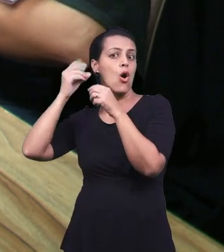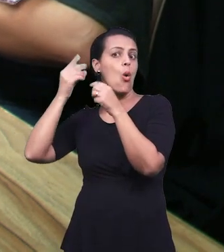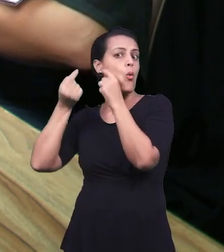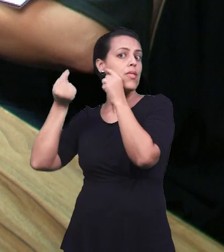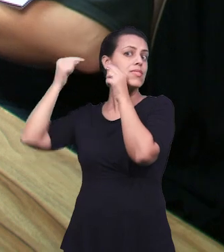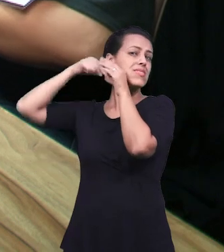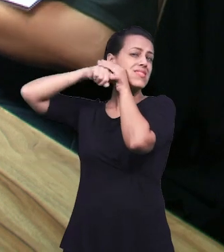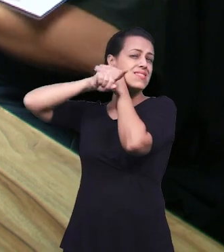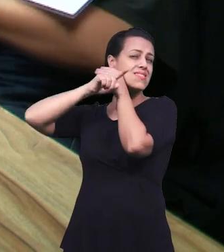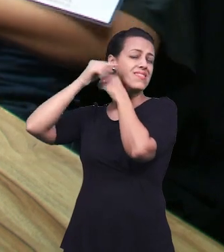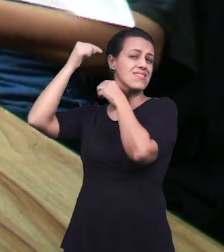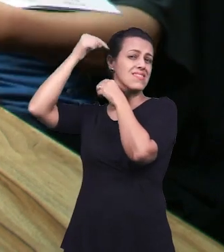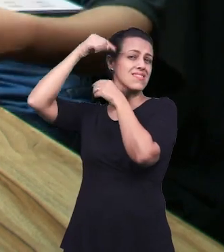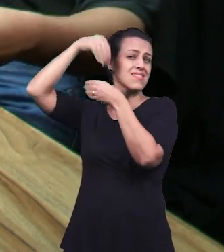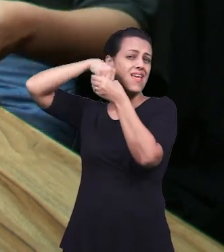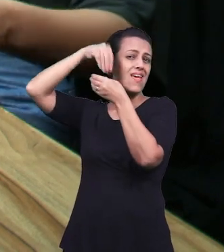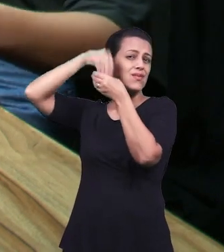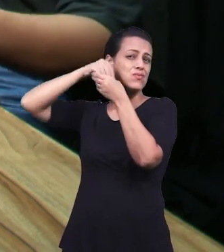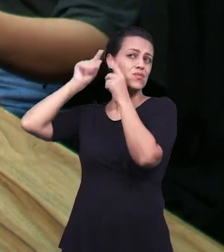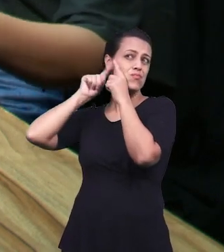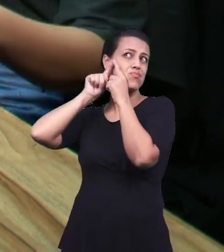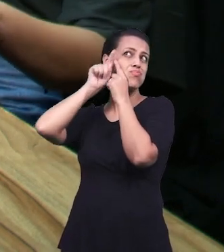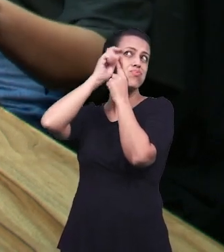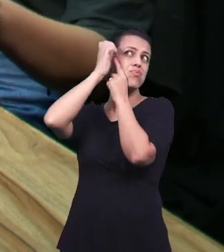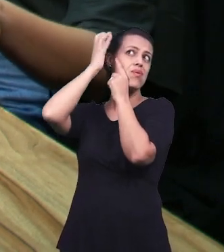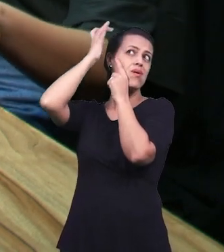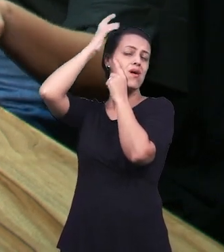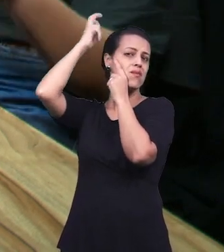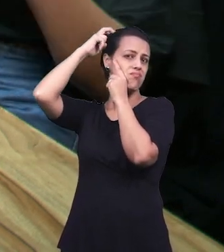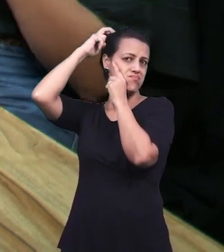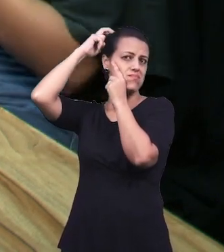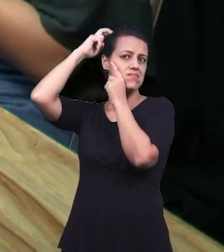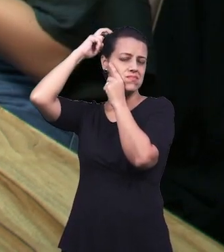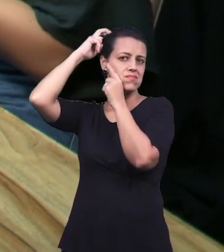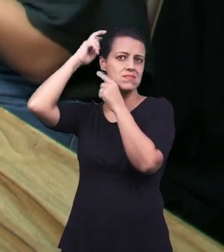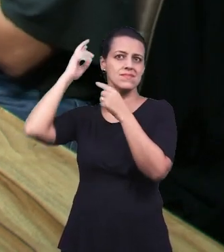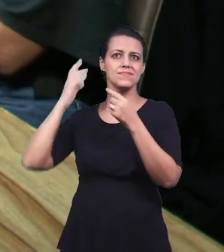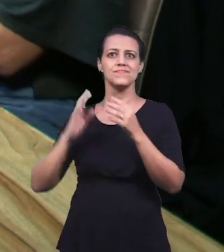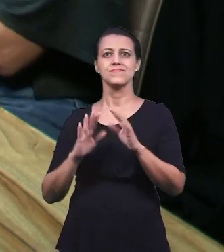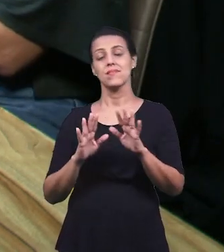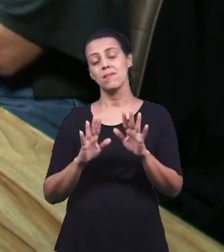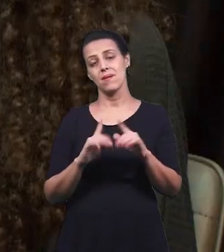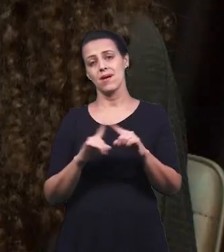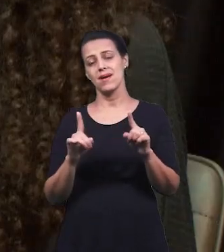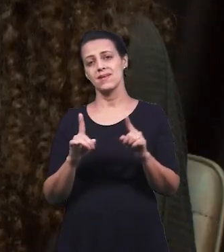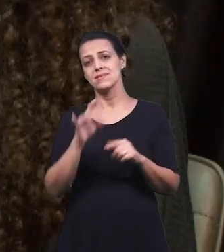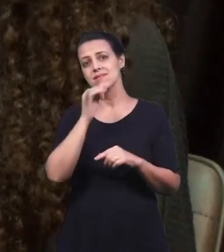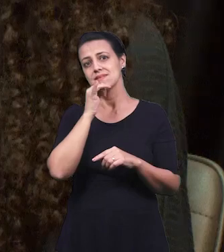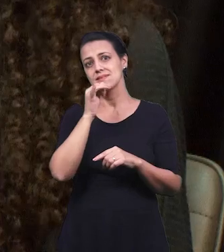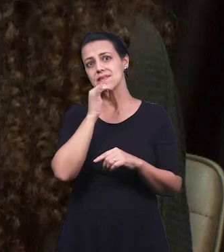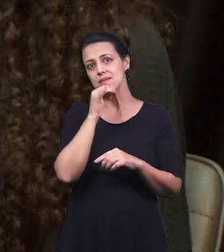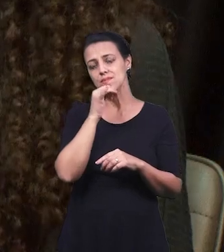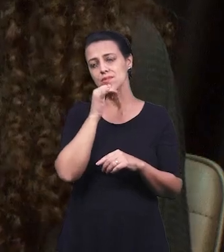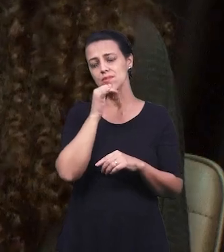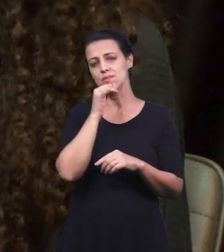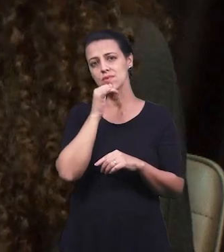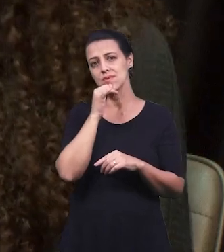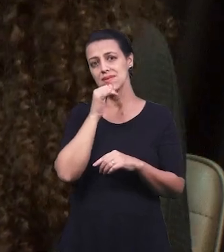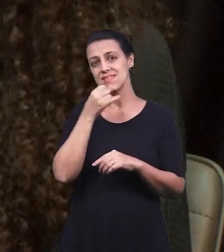interna, né? É o tipo de perda auditiva que pode ter. Só que, tendo esse teste dado